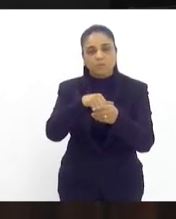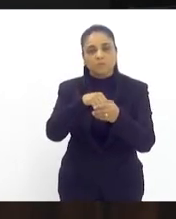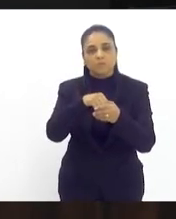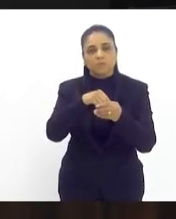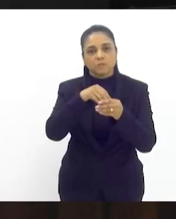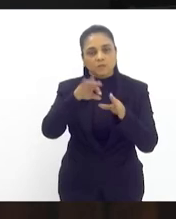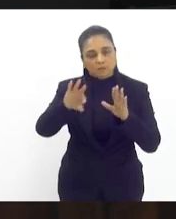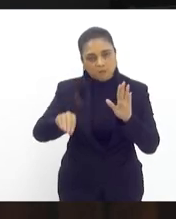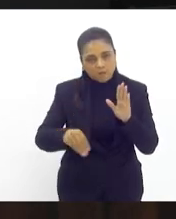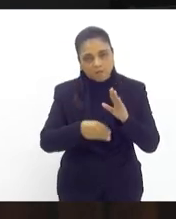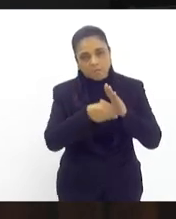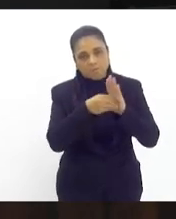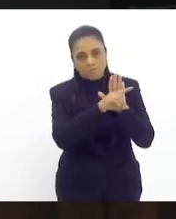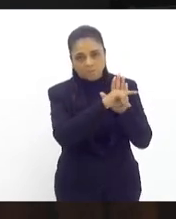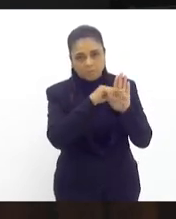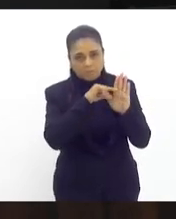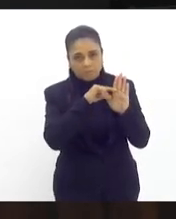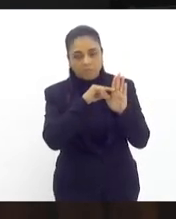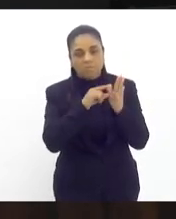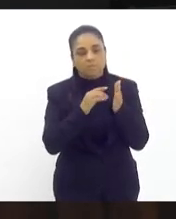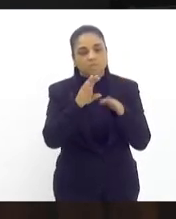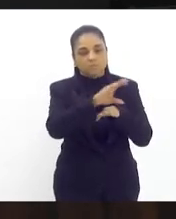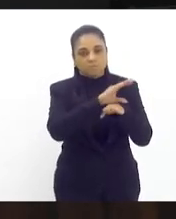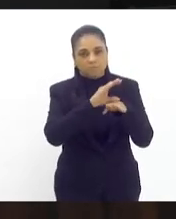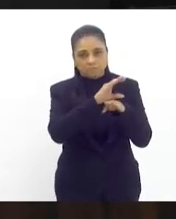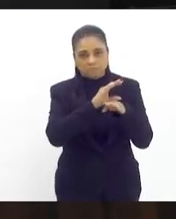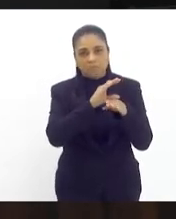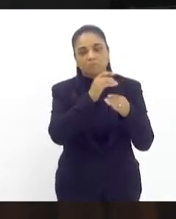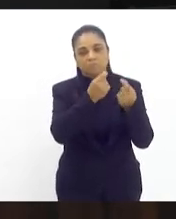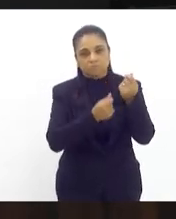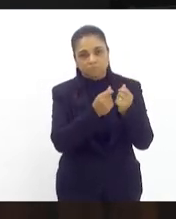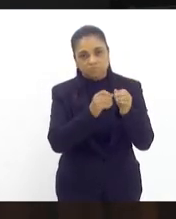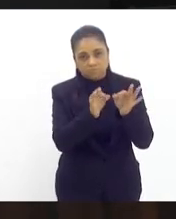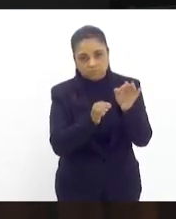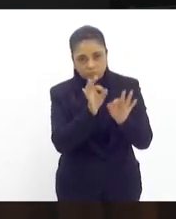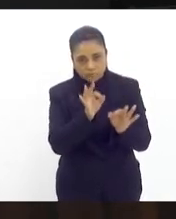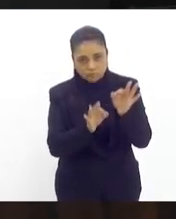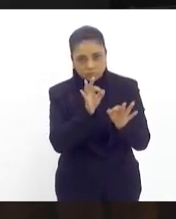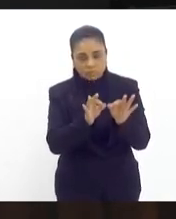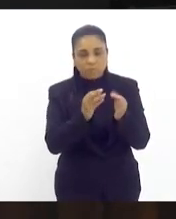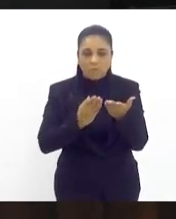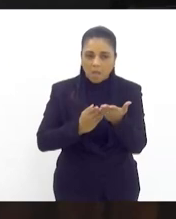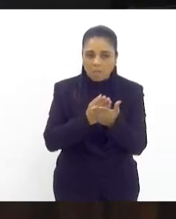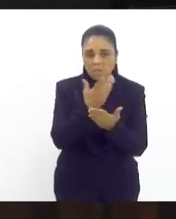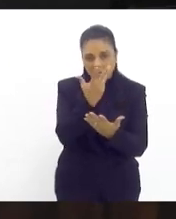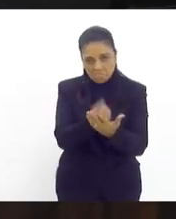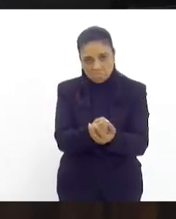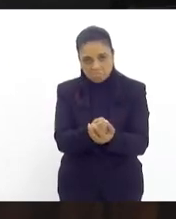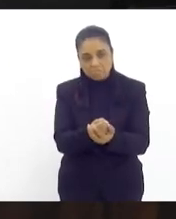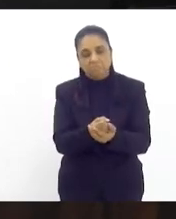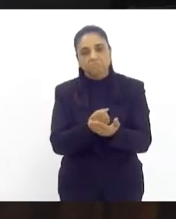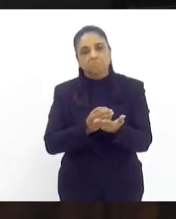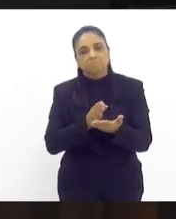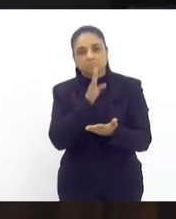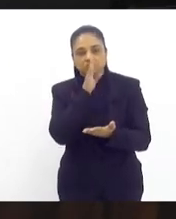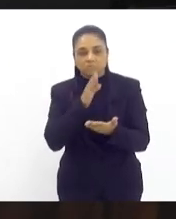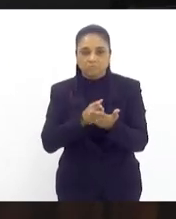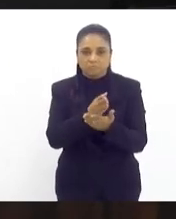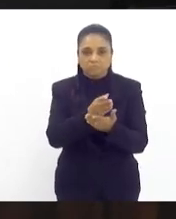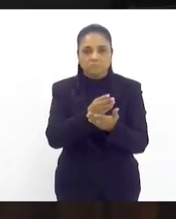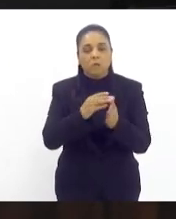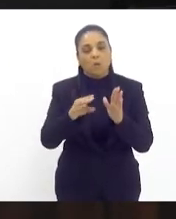com os pareceres na comissão de condição de justiça que a própria permanece Como estão aprovado em votação projeto